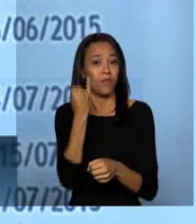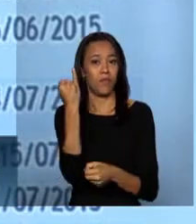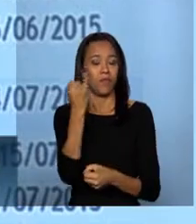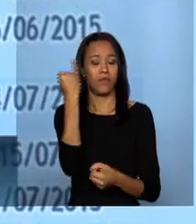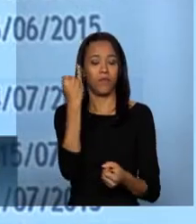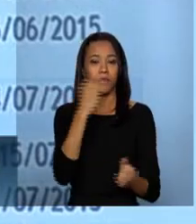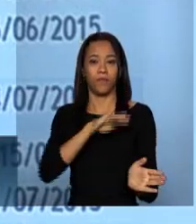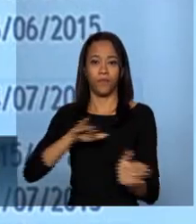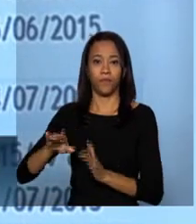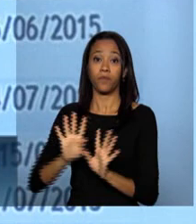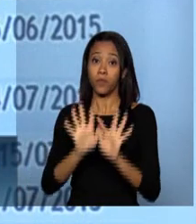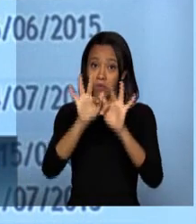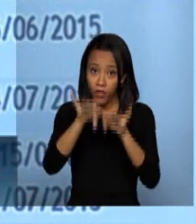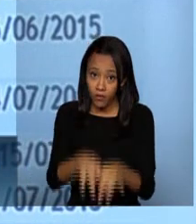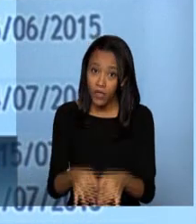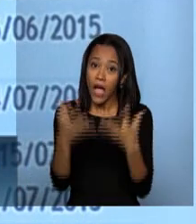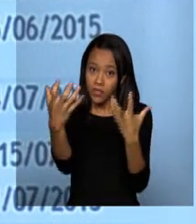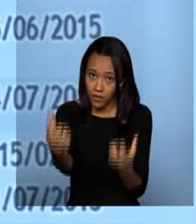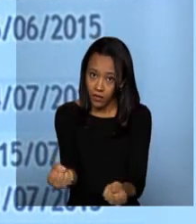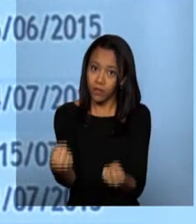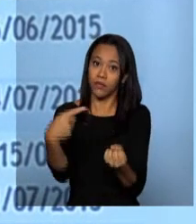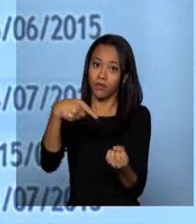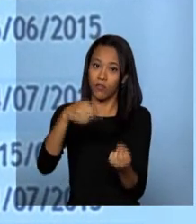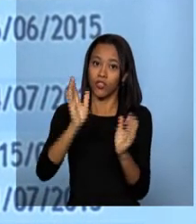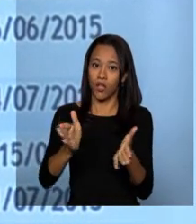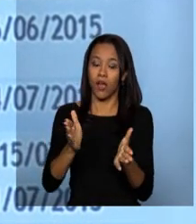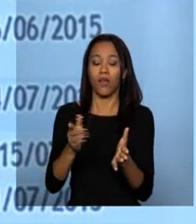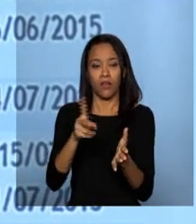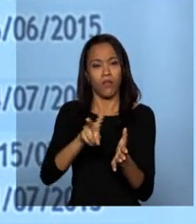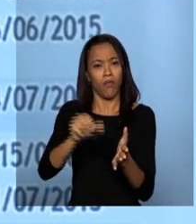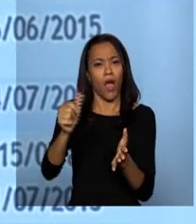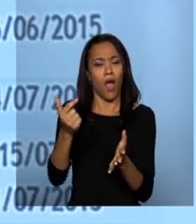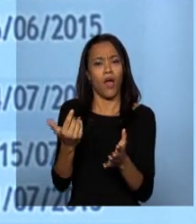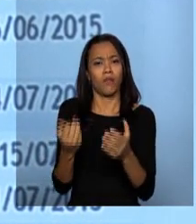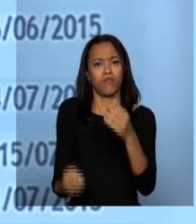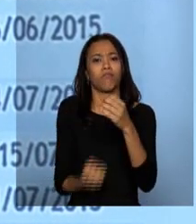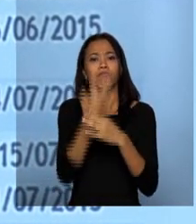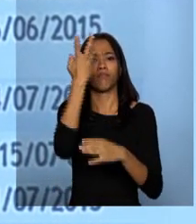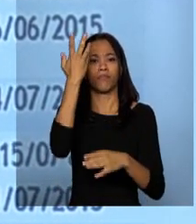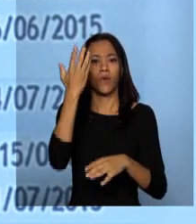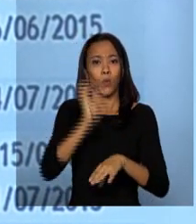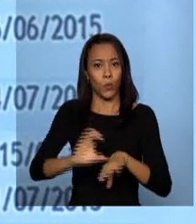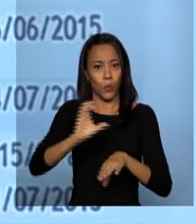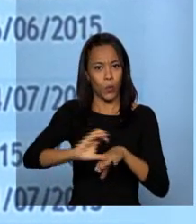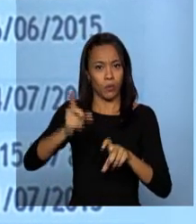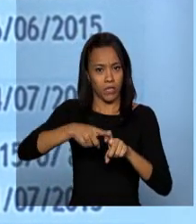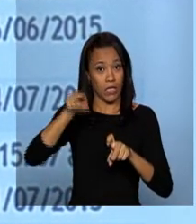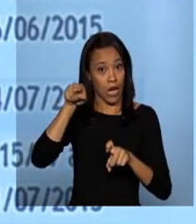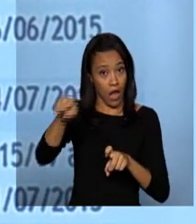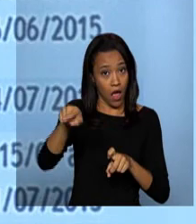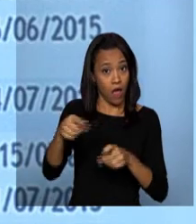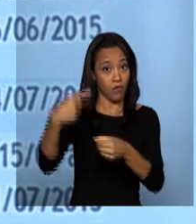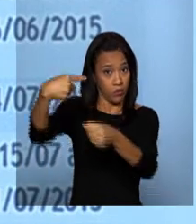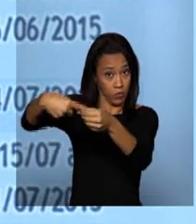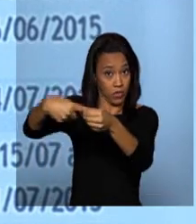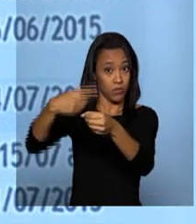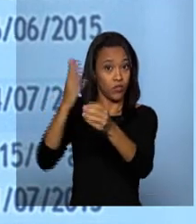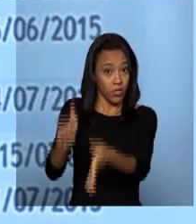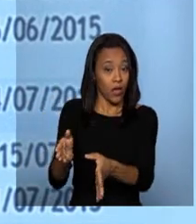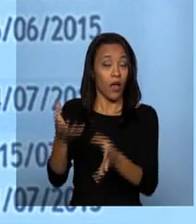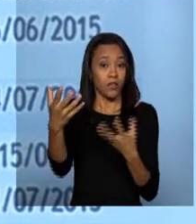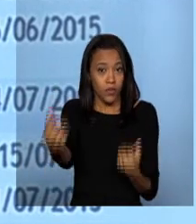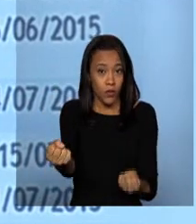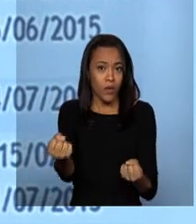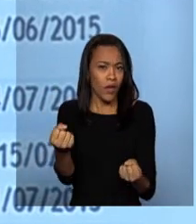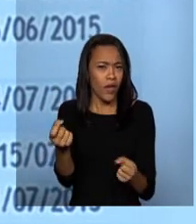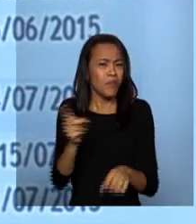Finalizado esse período de adesão, como isso, de fato, é uma etapa muito mais simplificada, ele é um período curto, ele pode ser um